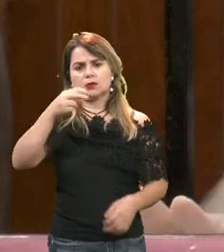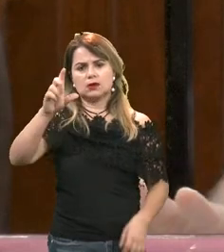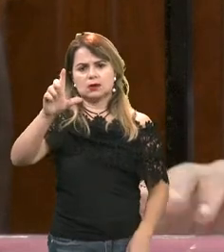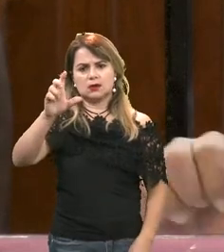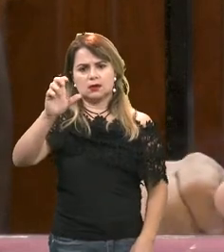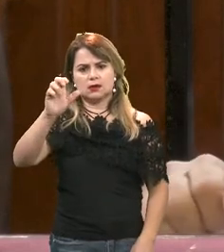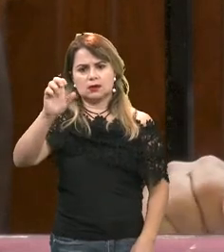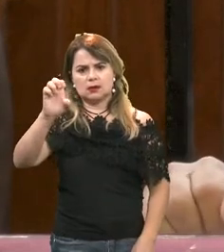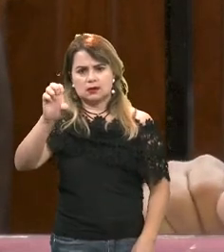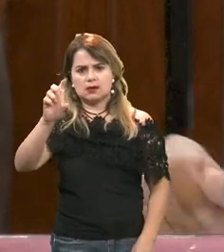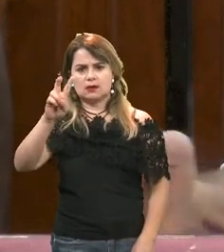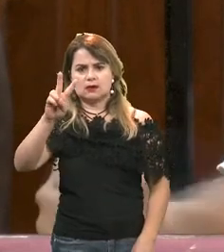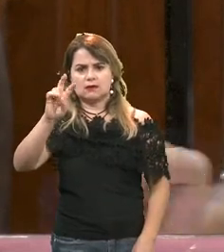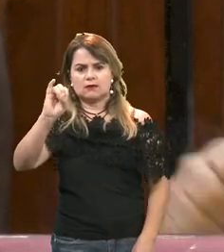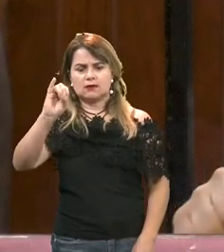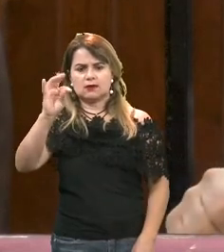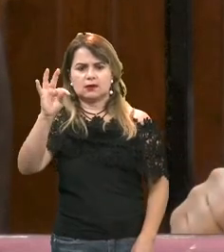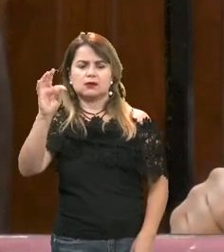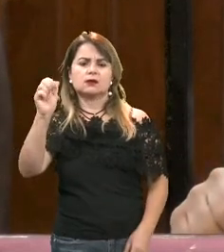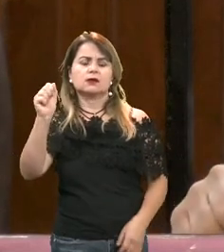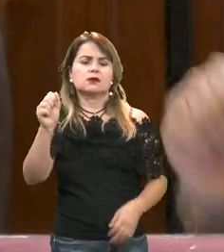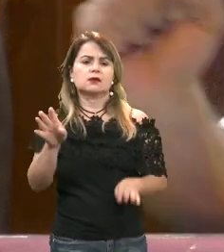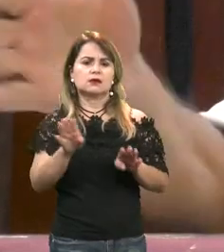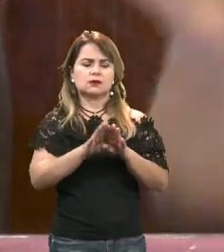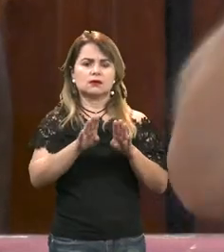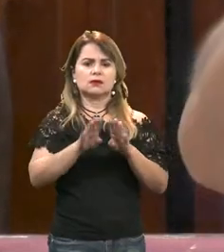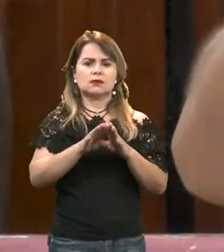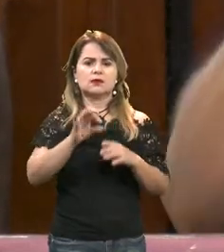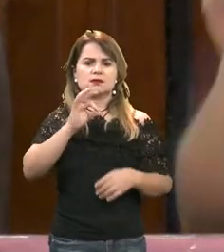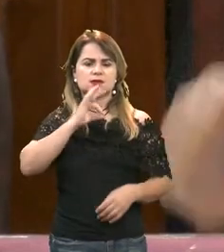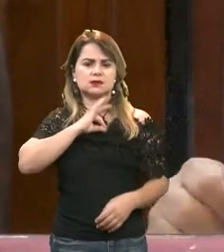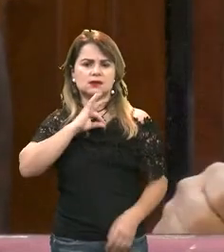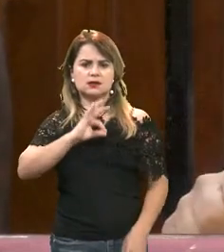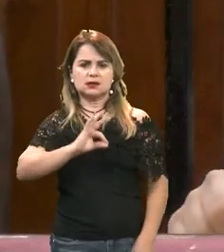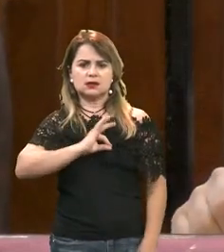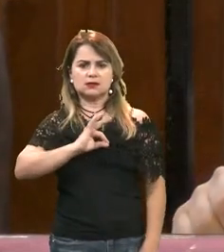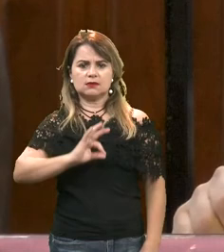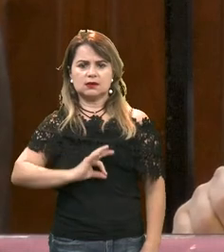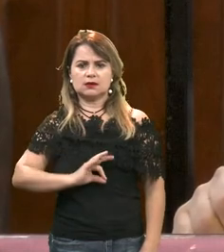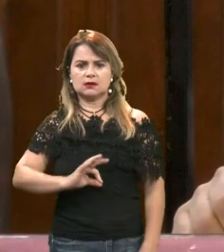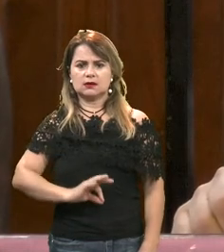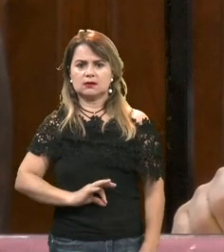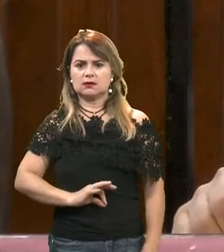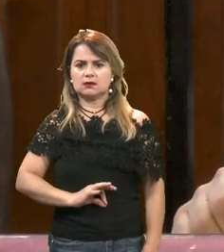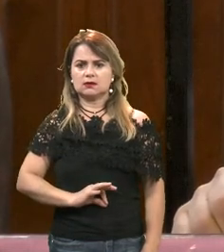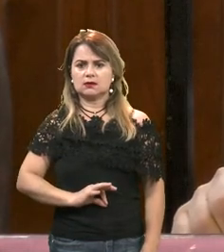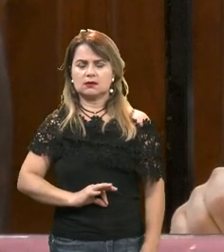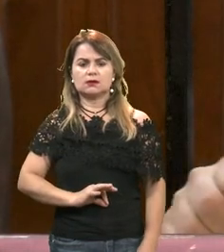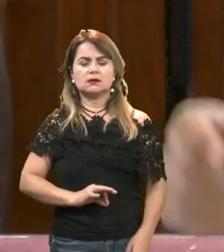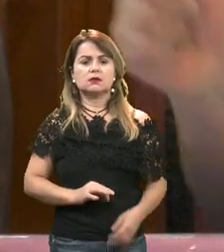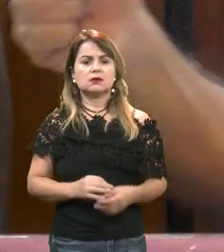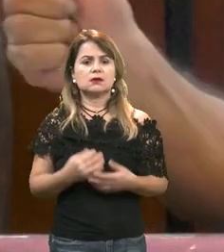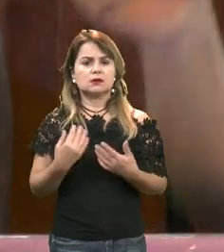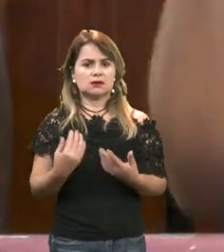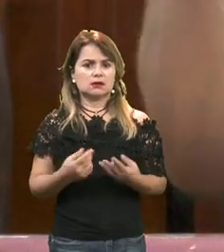estou, em algum momento eu sou o sacerdote, que olho e saio. Tem hora que eu sou o levita, que olho e também vou